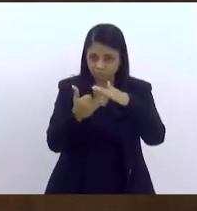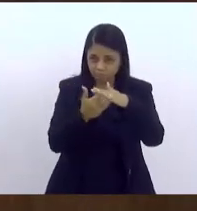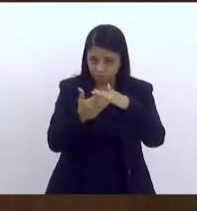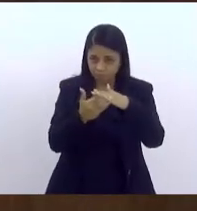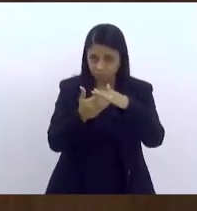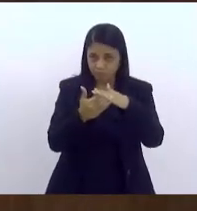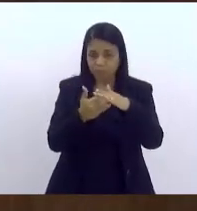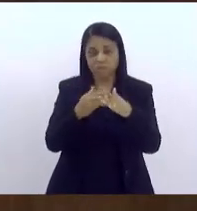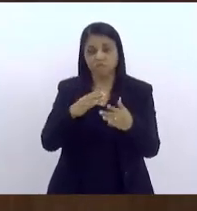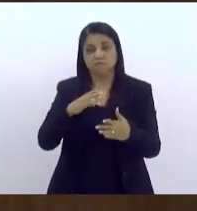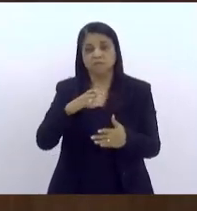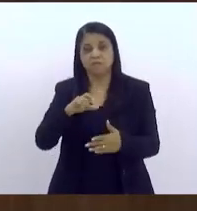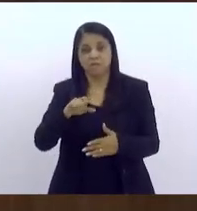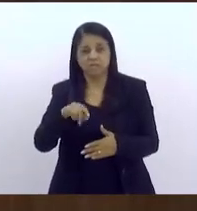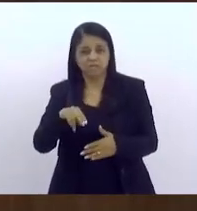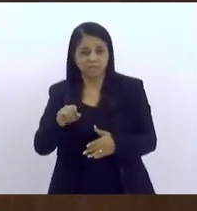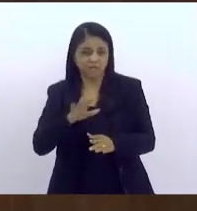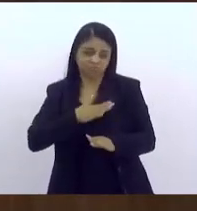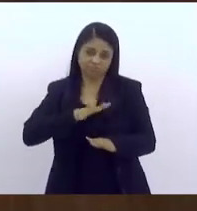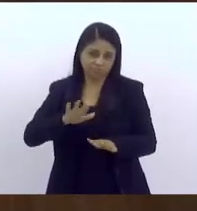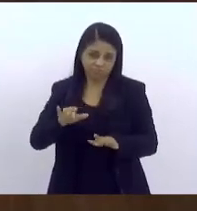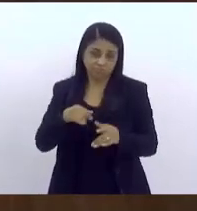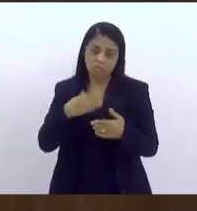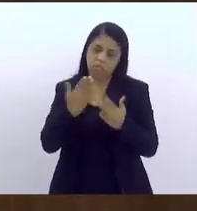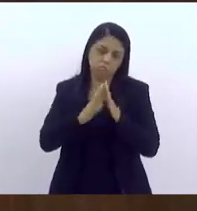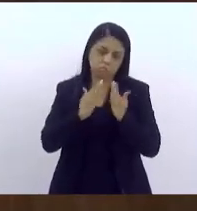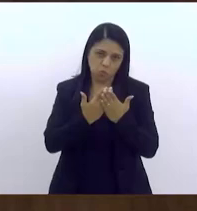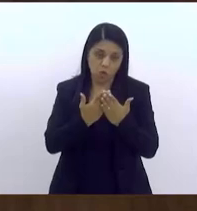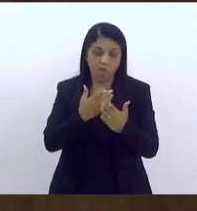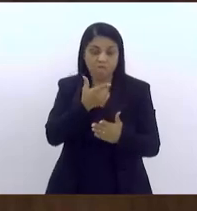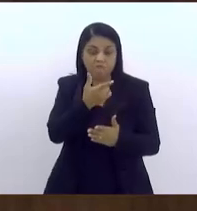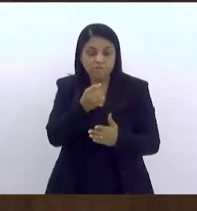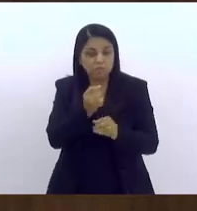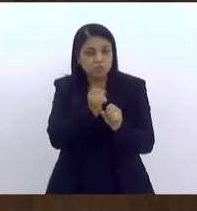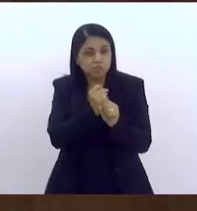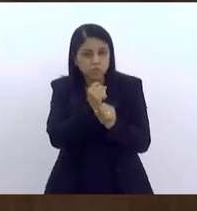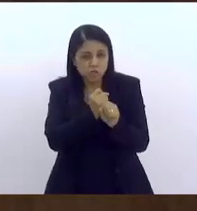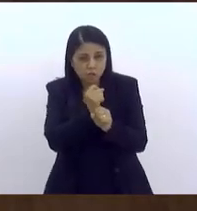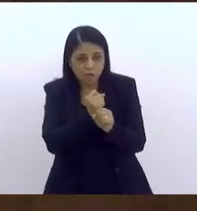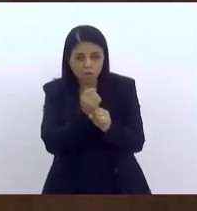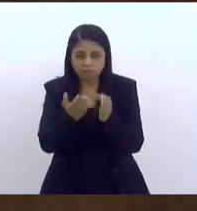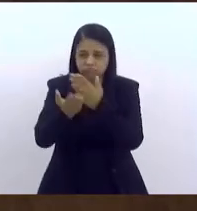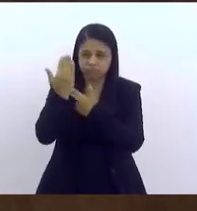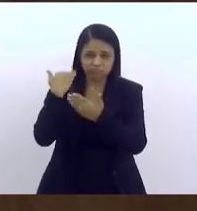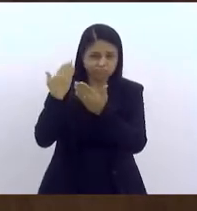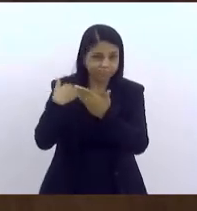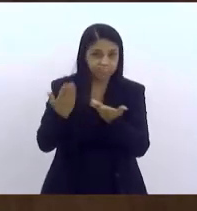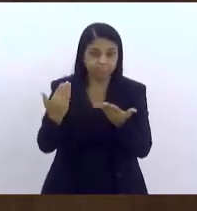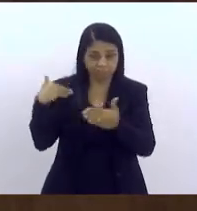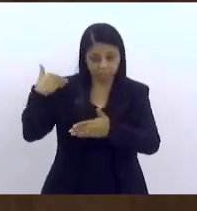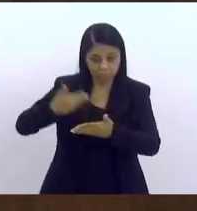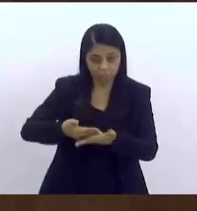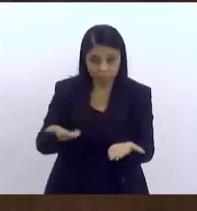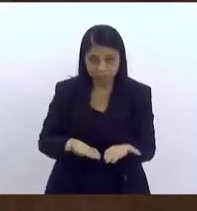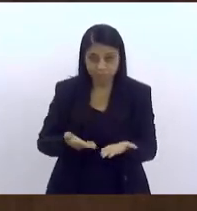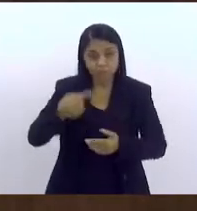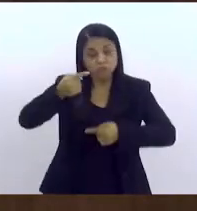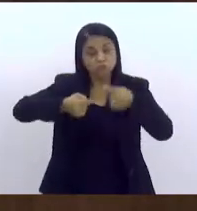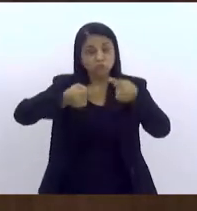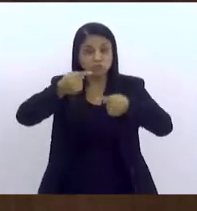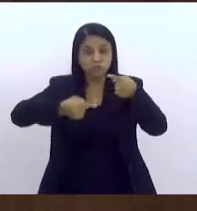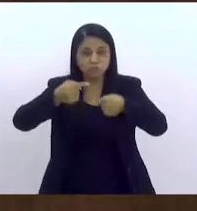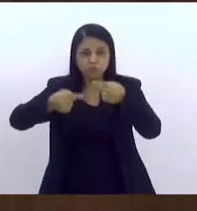não inclínica E desde a 20 anos já se fazia e vende muito tempo uma discussão sobre